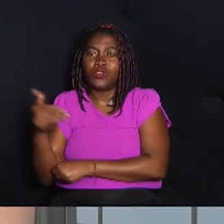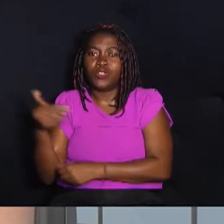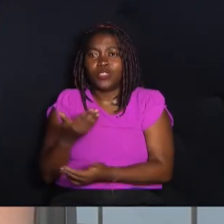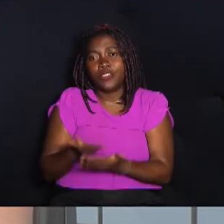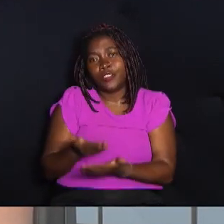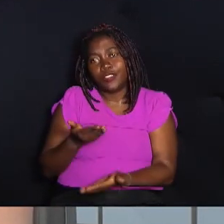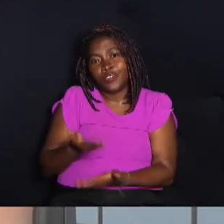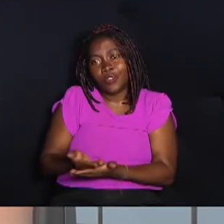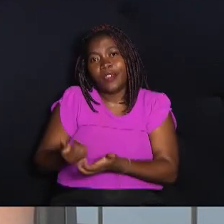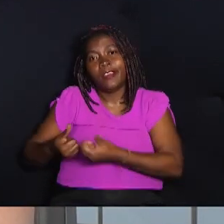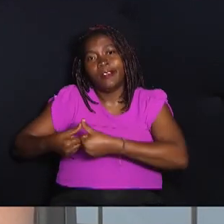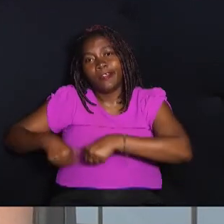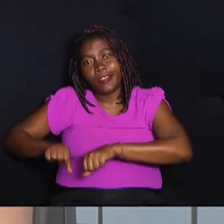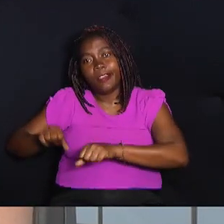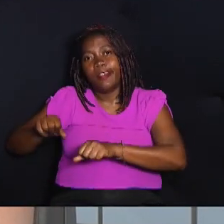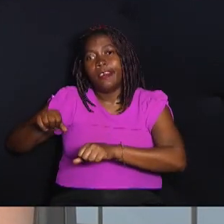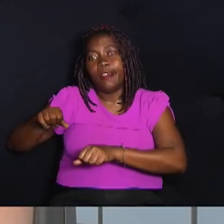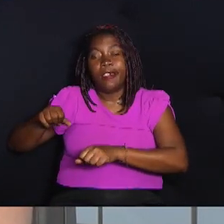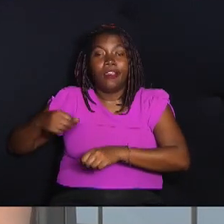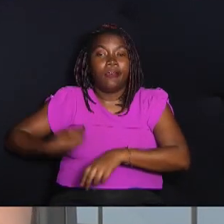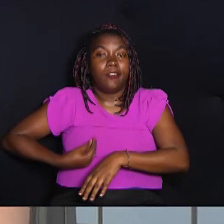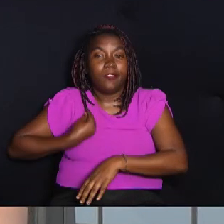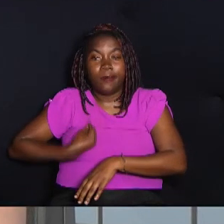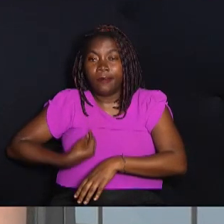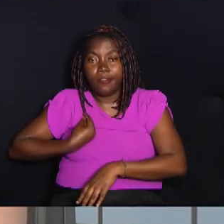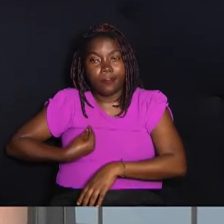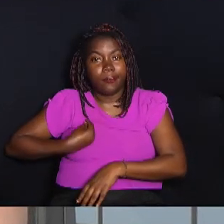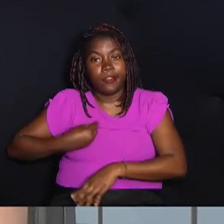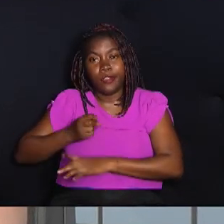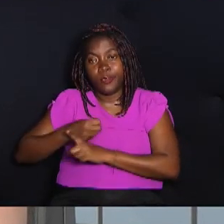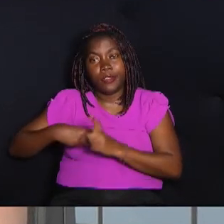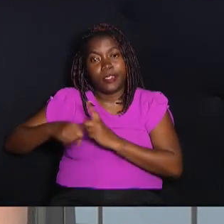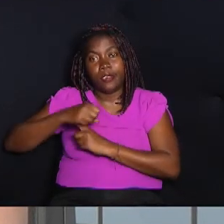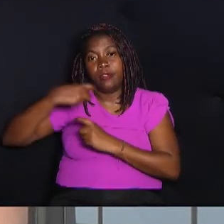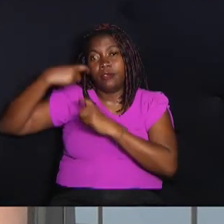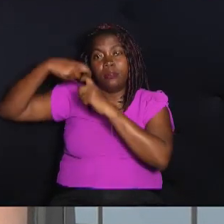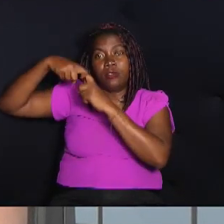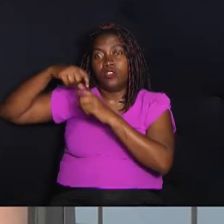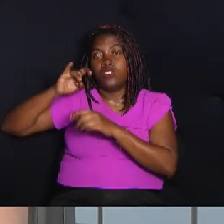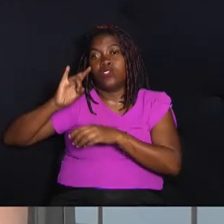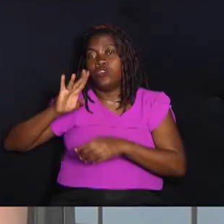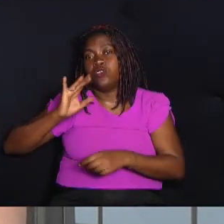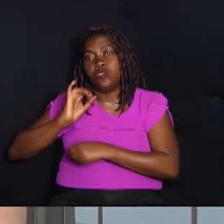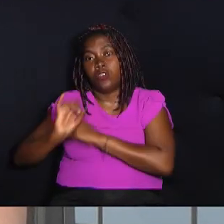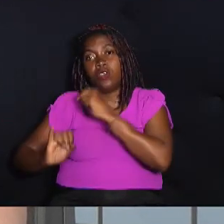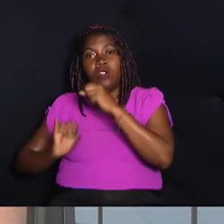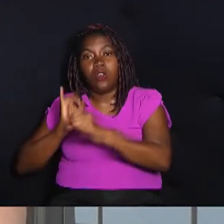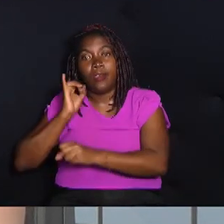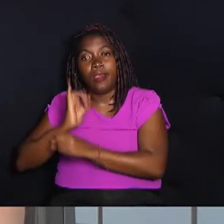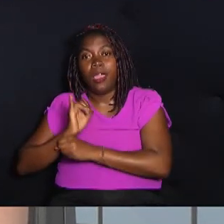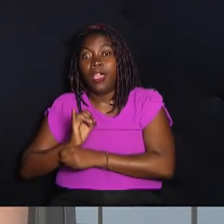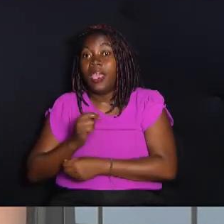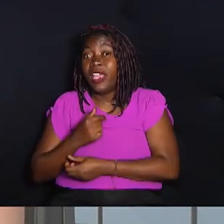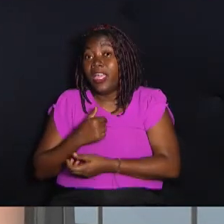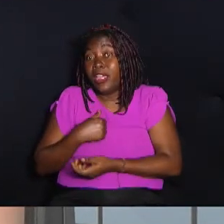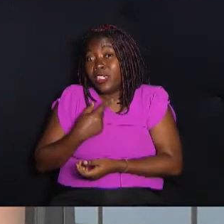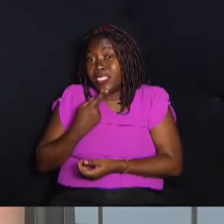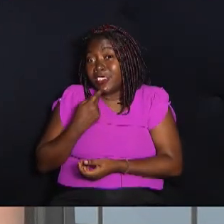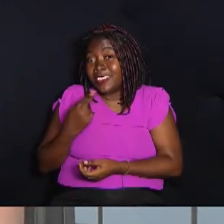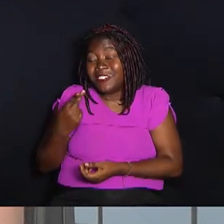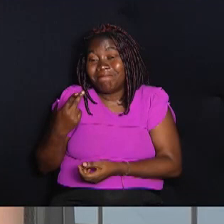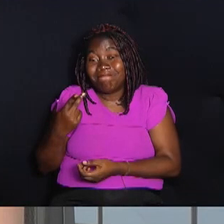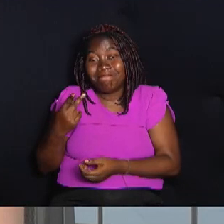ficaram pendurados, ou a vida social só nas redes sociais, isso foi, eu diria assim, de um